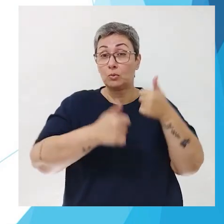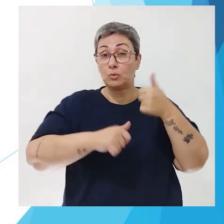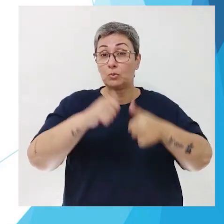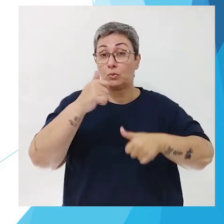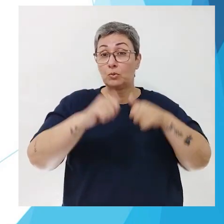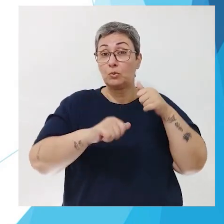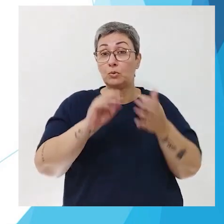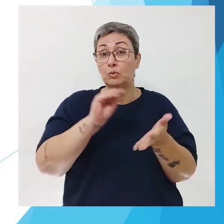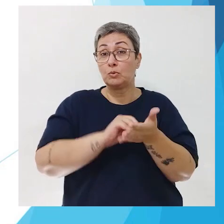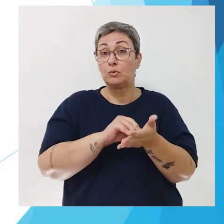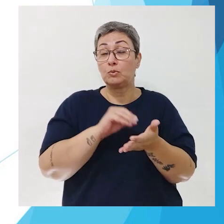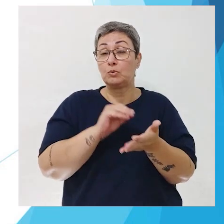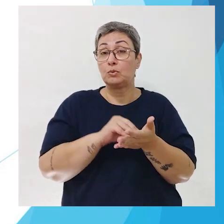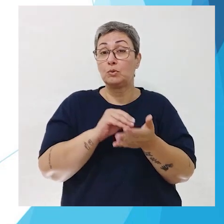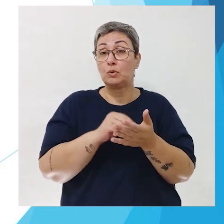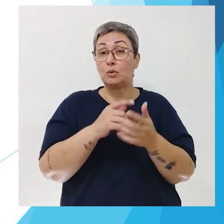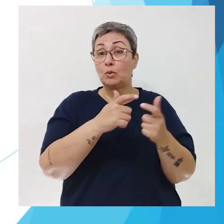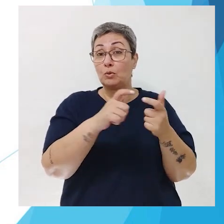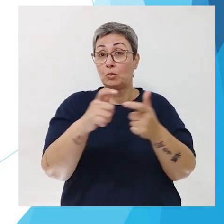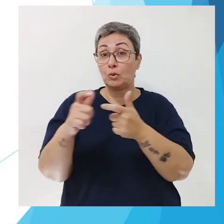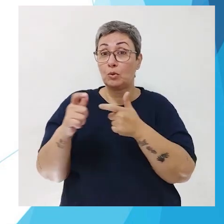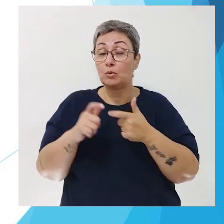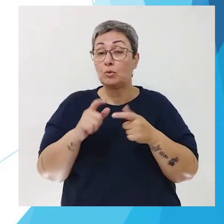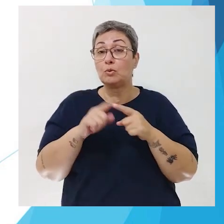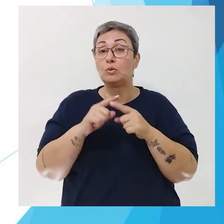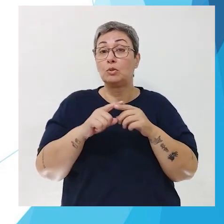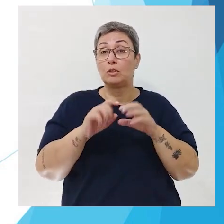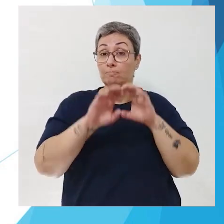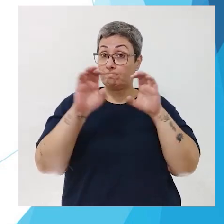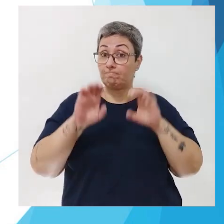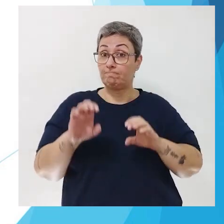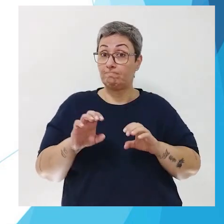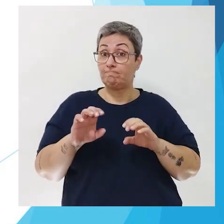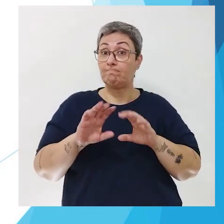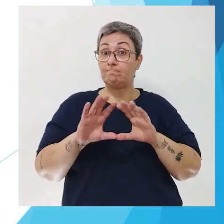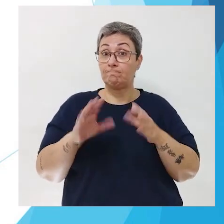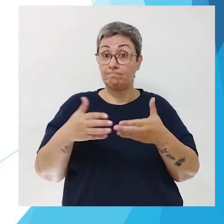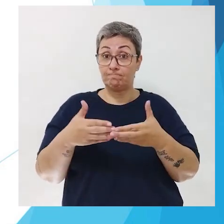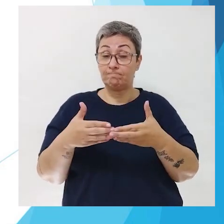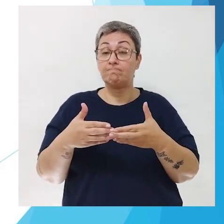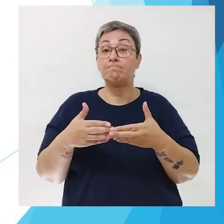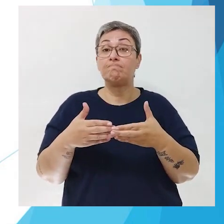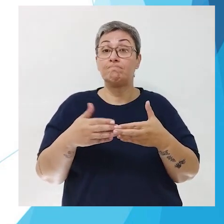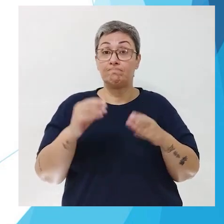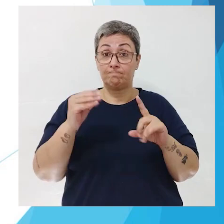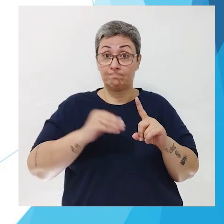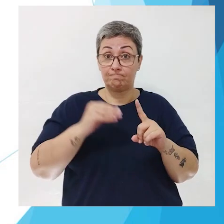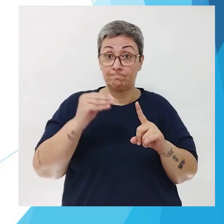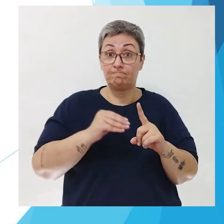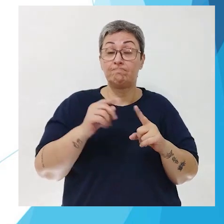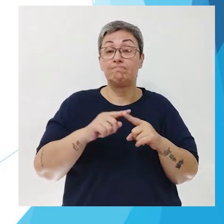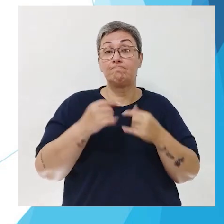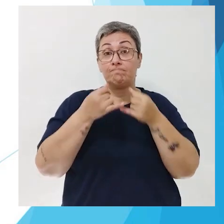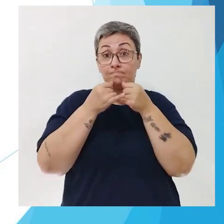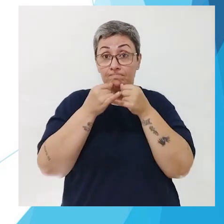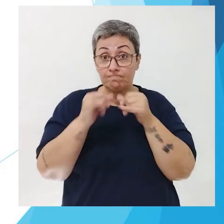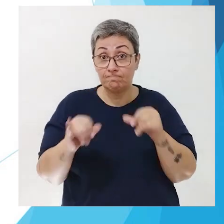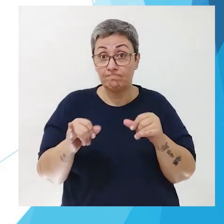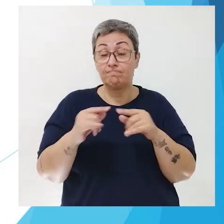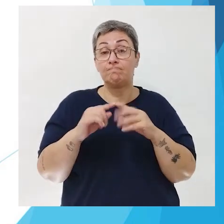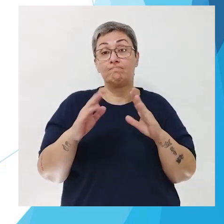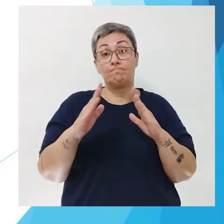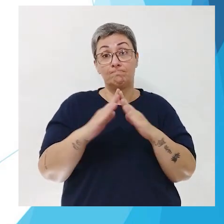verificar também a falta em outras questões de infraestrutura das comunidades carentes, né? Como